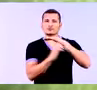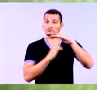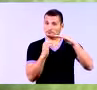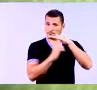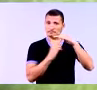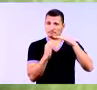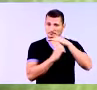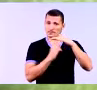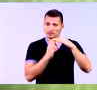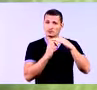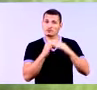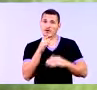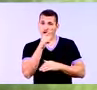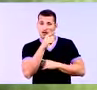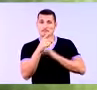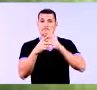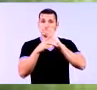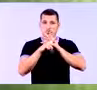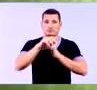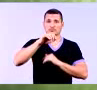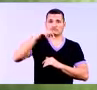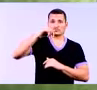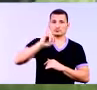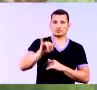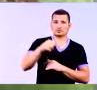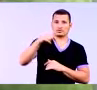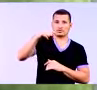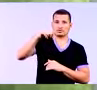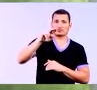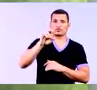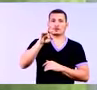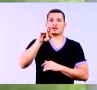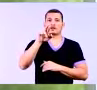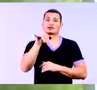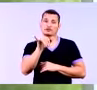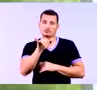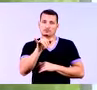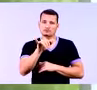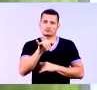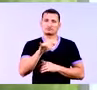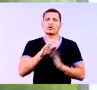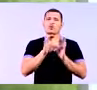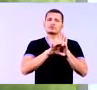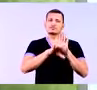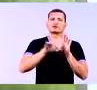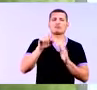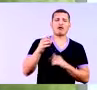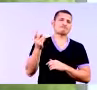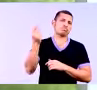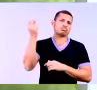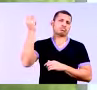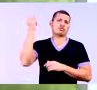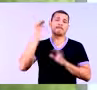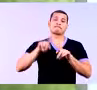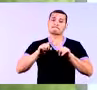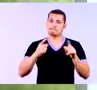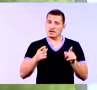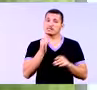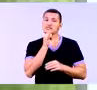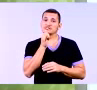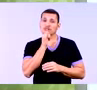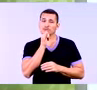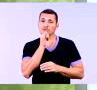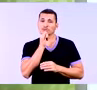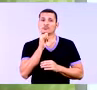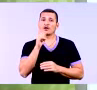lançou o jQuery. Na realidade, o conceito é bem antigo, mas o modelo de funcionamento foi implantado pela